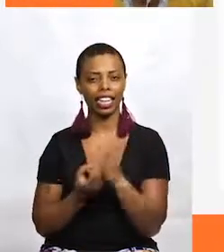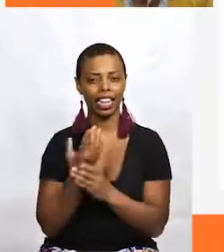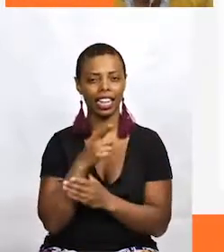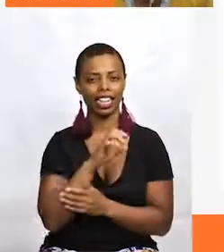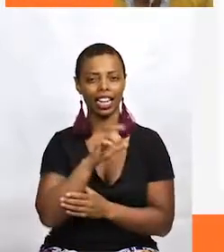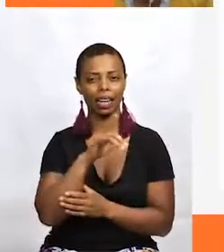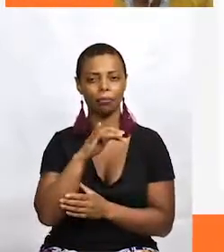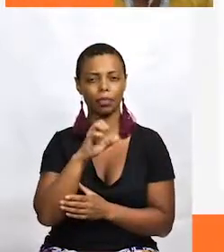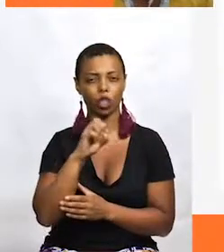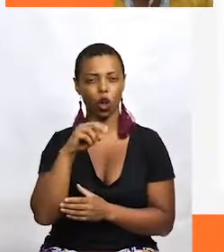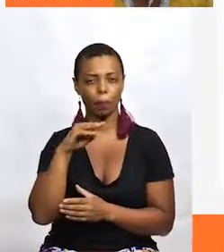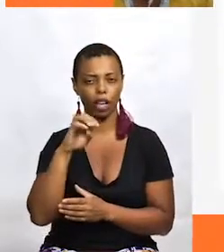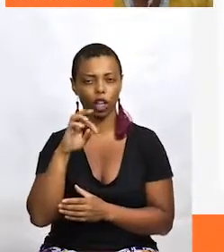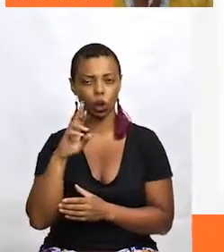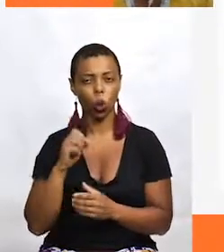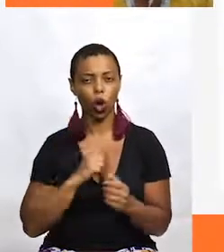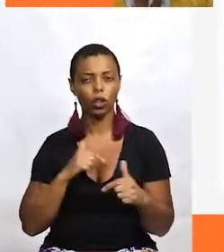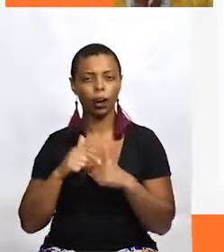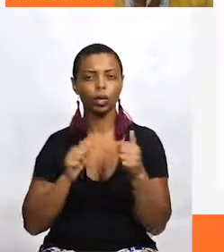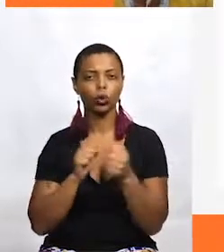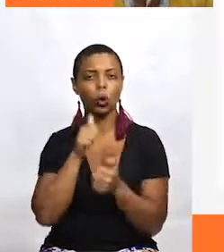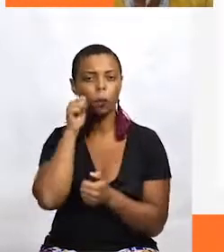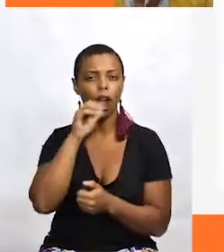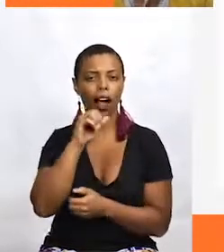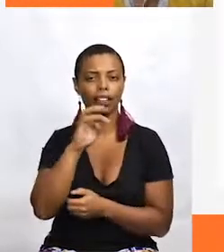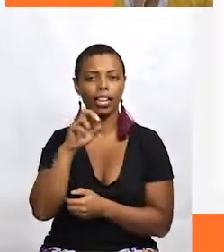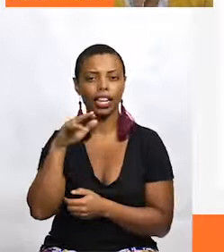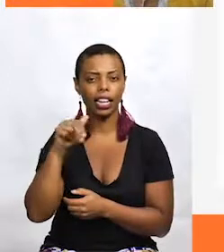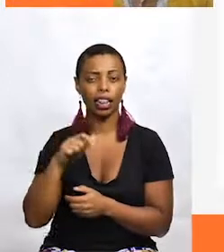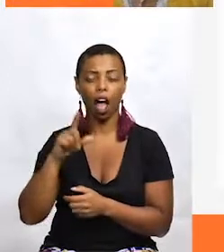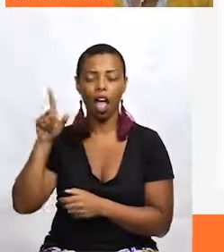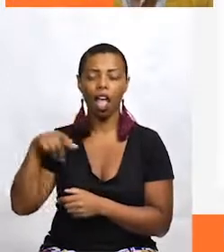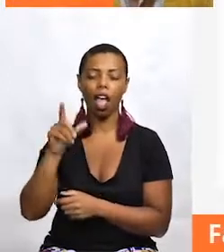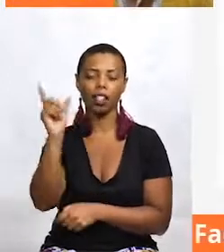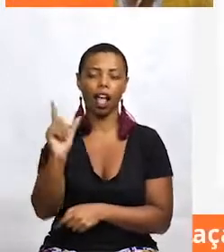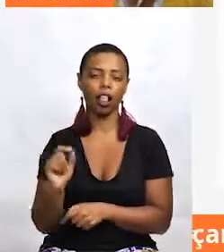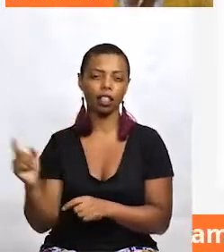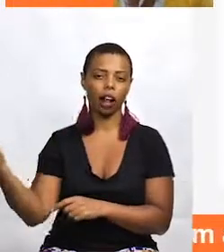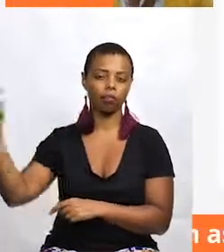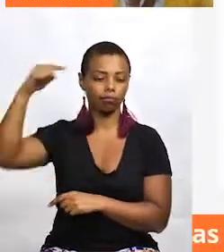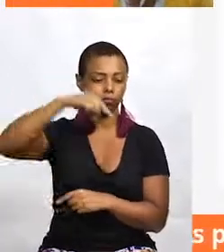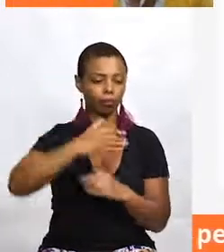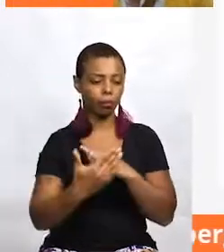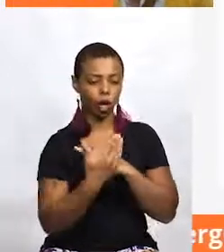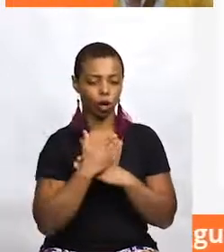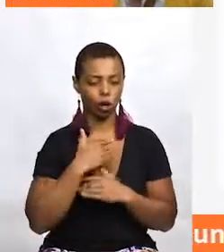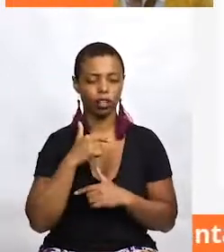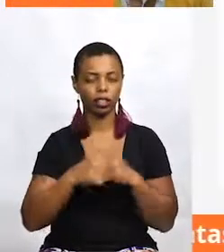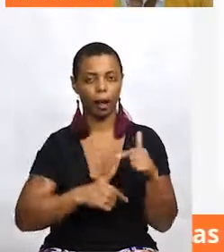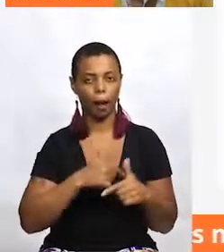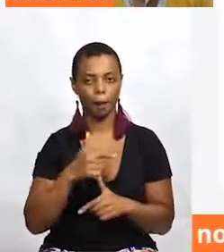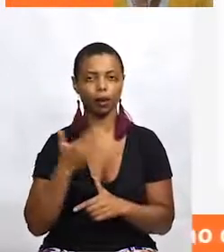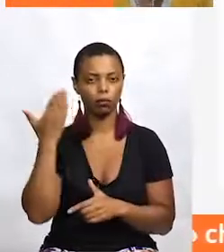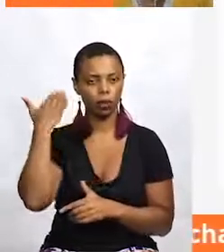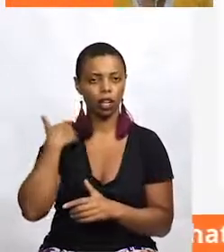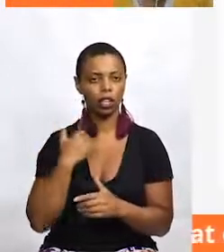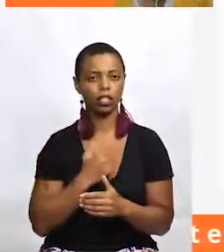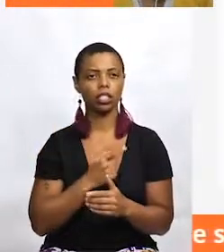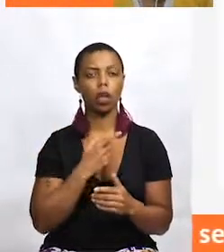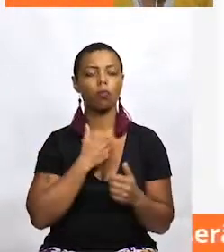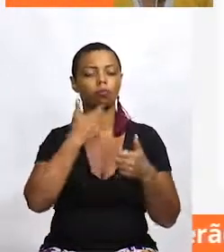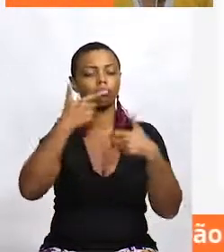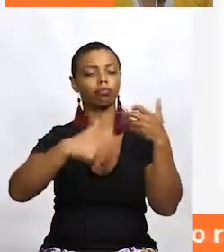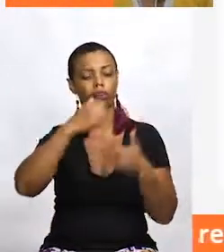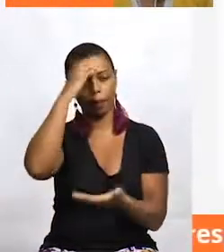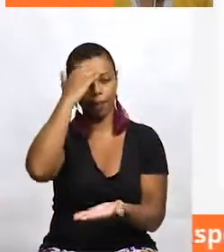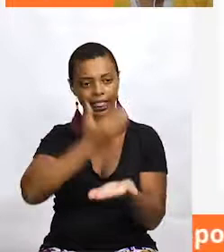Caterina Sumonti, que veio da Itália me ajudar nesse trabalho. Uma vez eu defendi a minha tese de mestrado, cujo